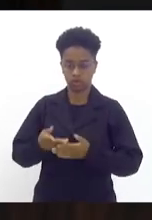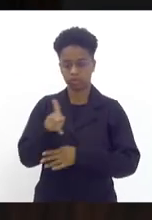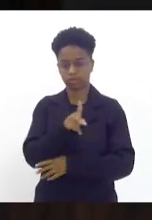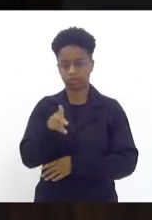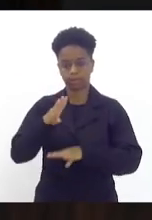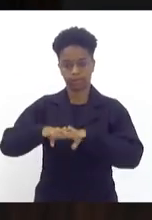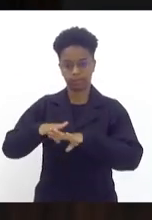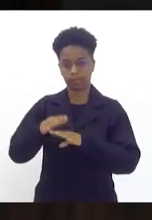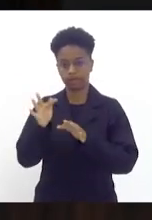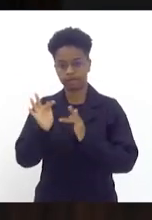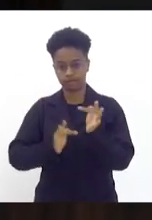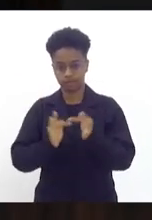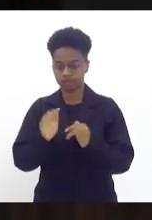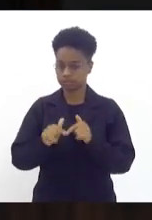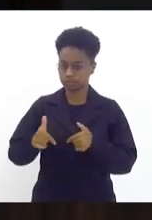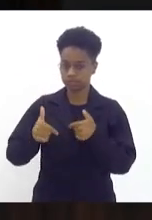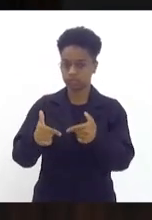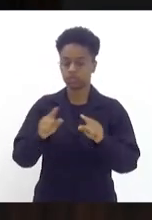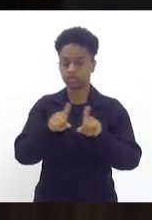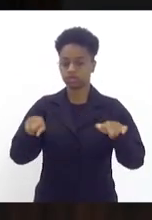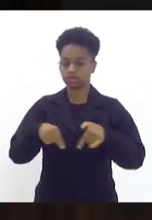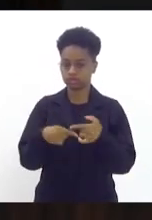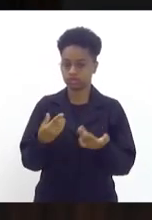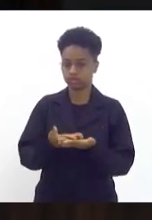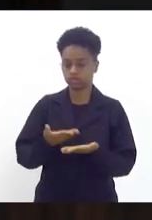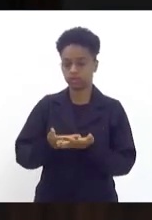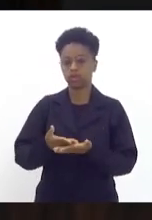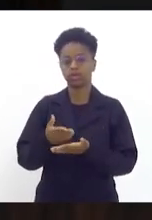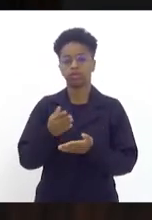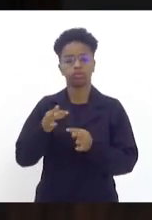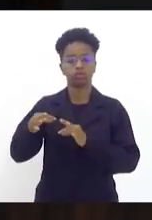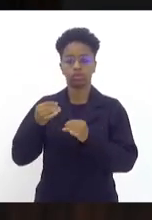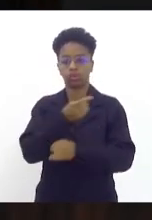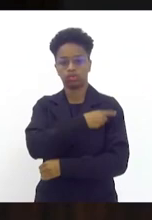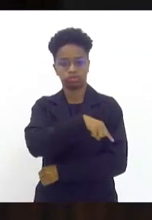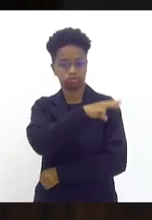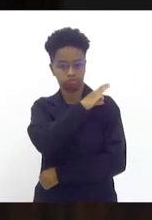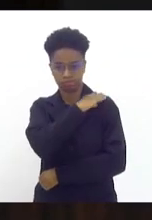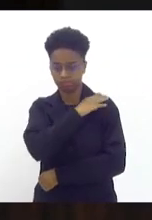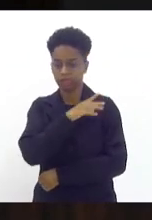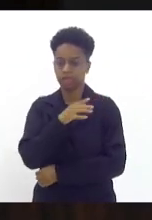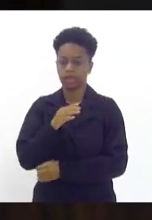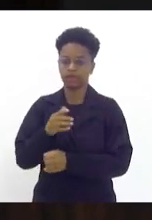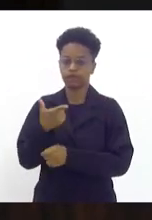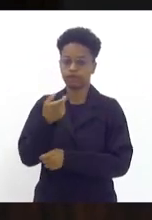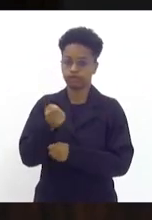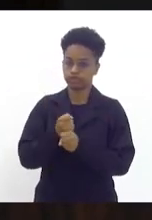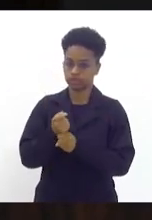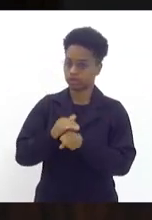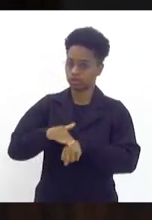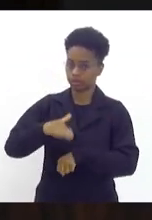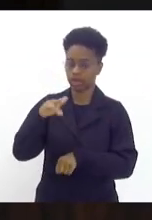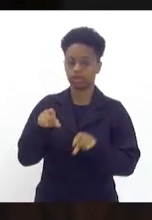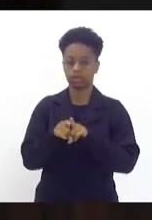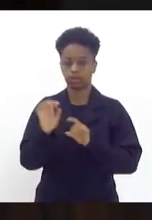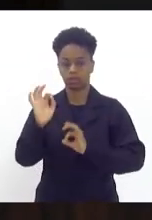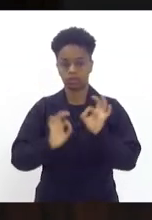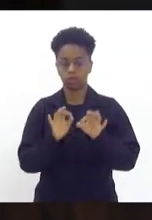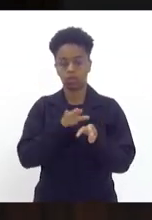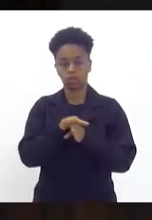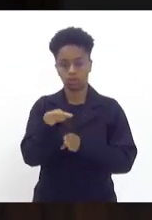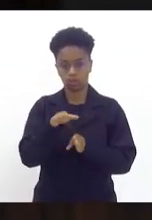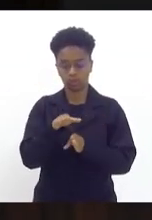física com atuação em sala de aula em todos os segmentos por mais de 20 anos, moderadora dos cursos de orientação familiar